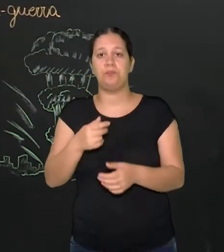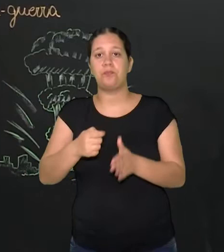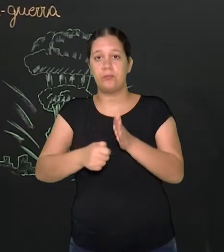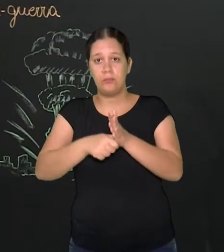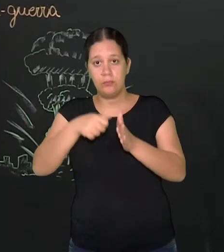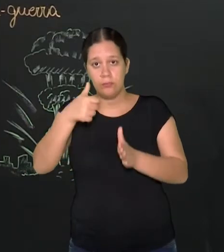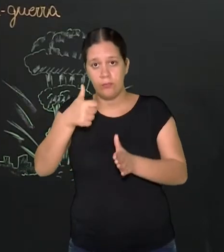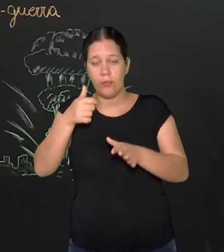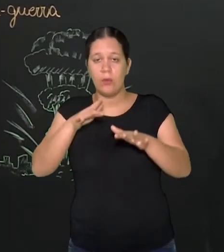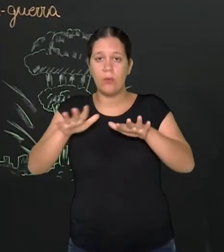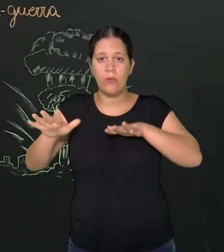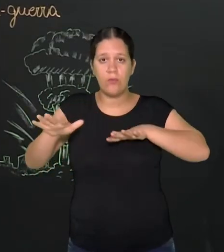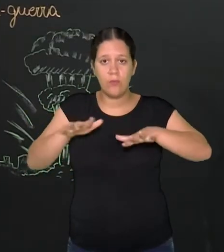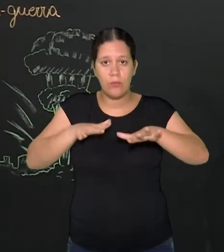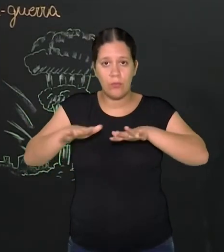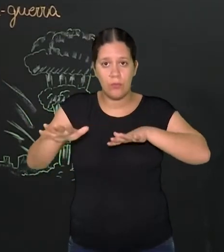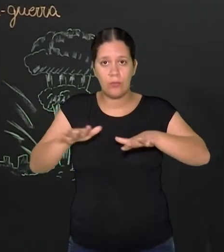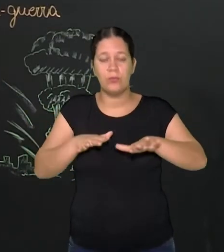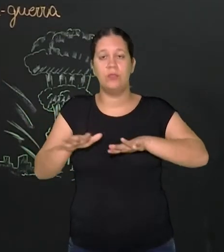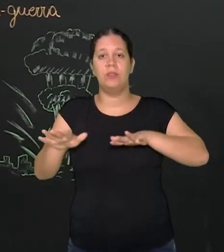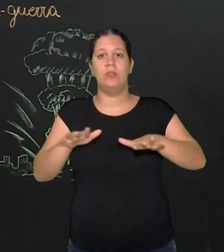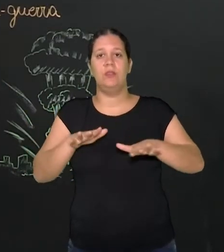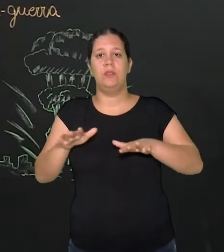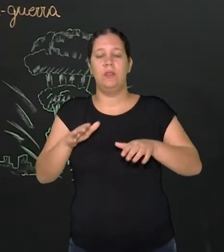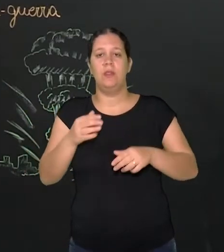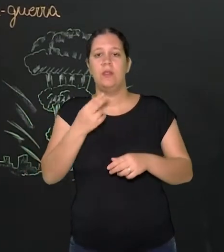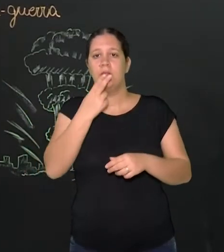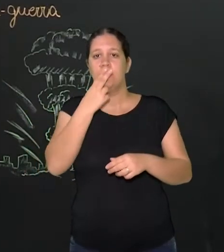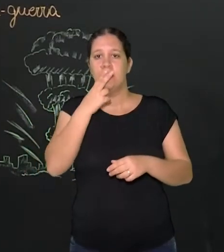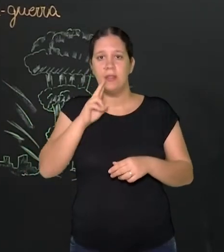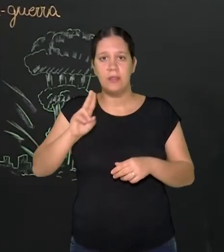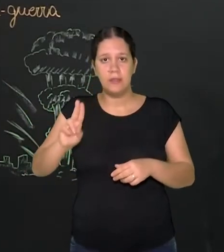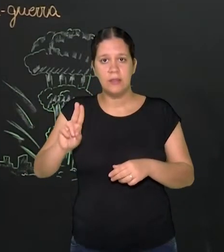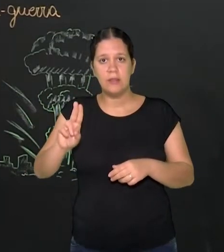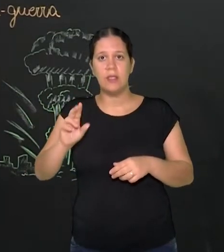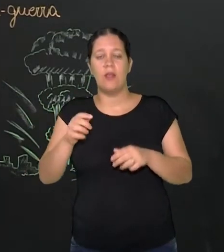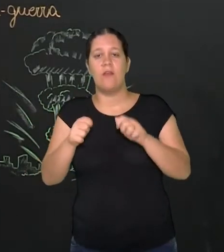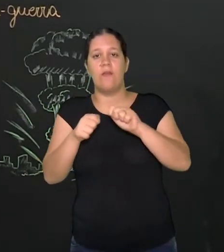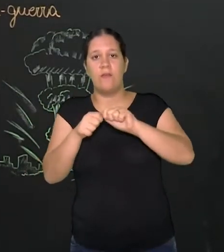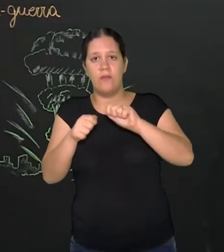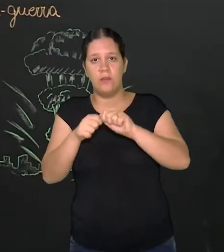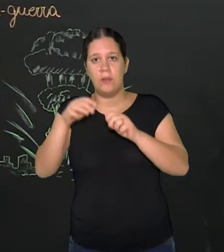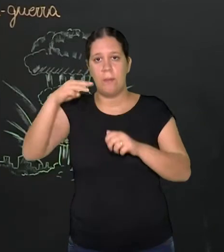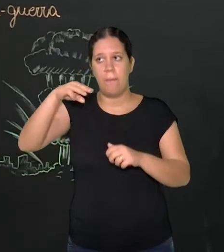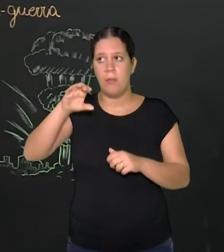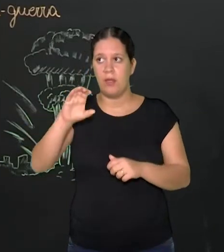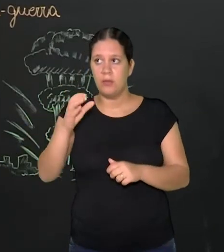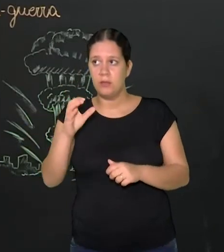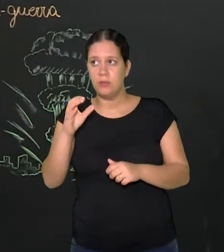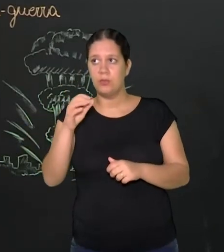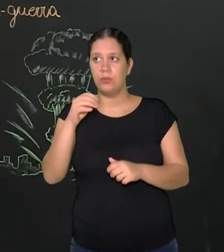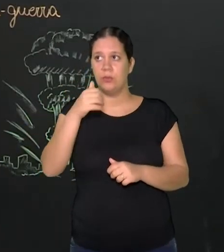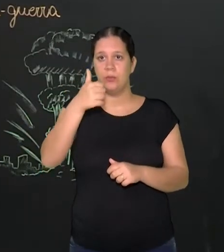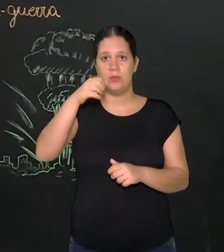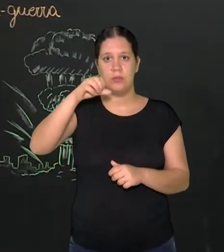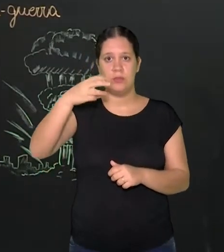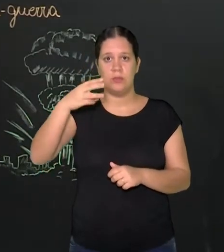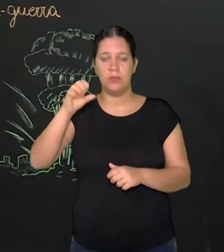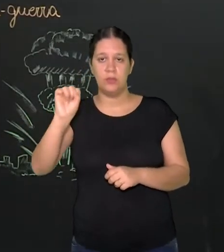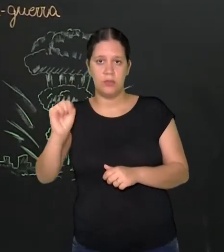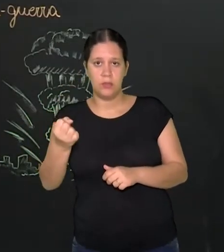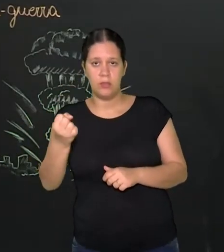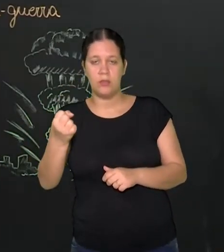acompanham? O primeiro movimento mais claro de expansão que Hitler fez foi em março de 1938, com